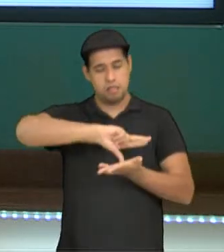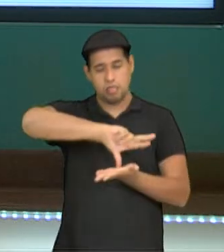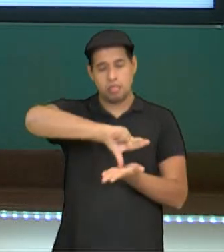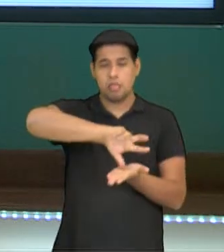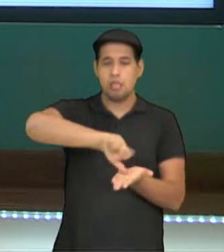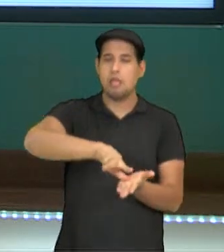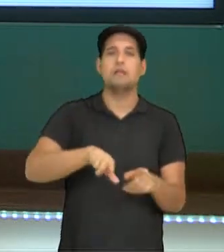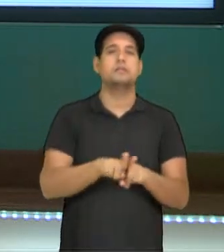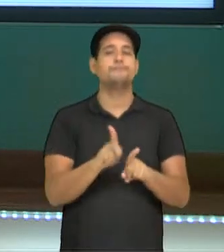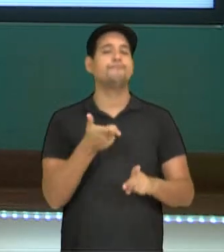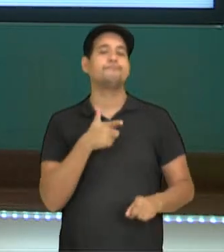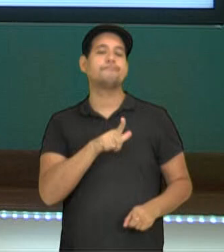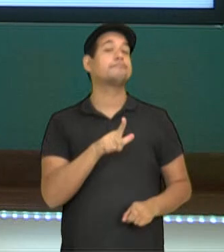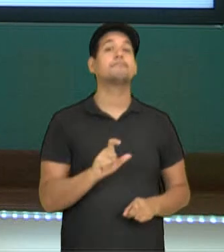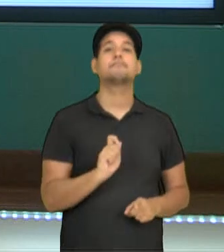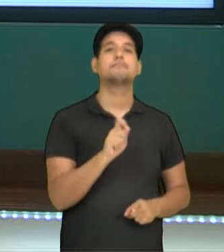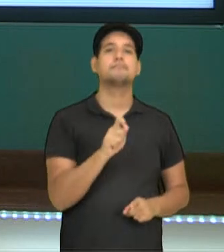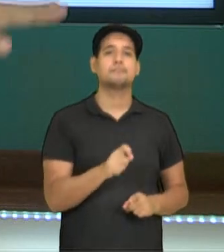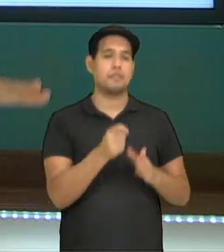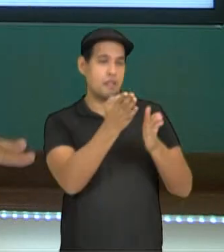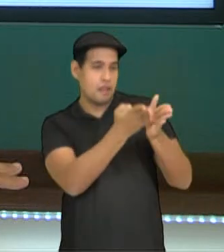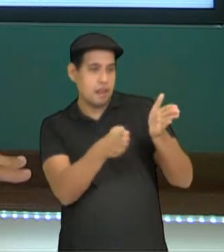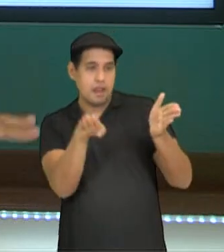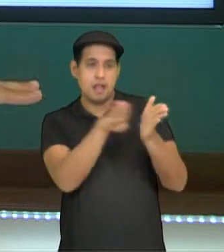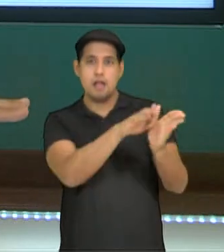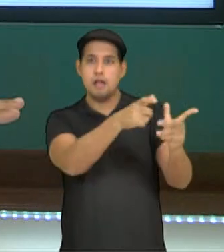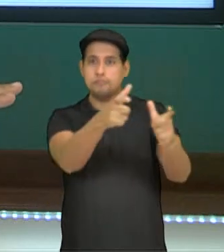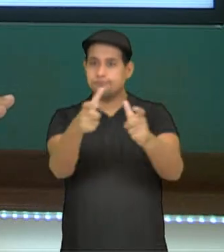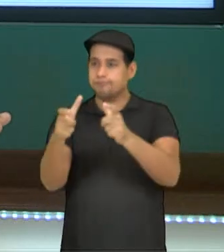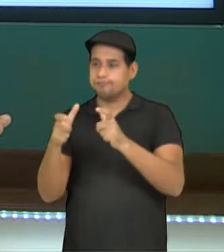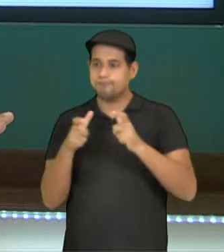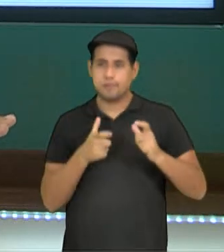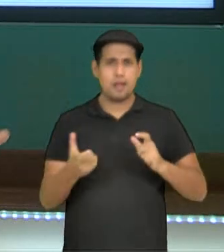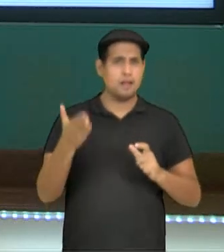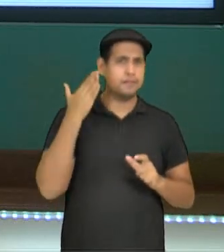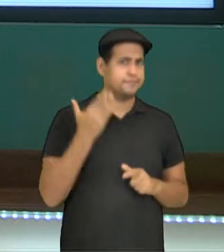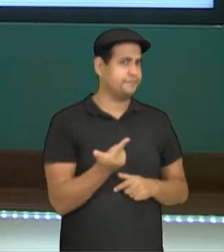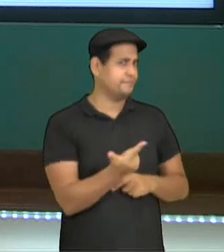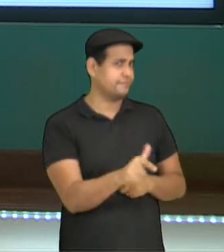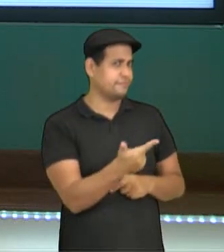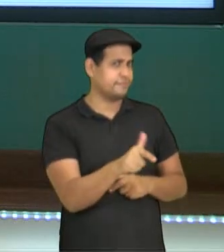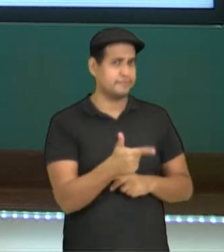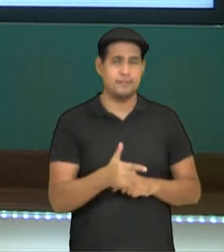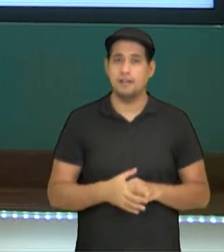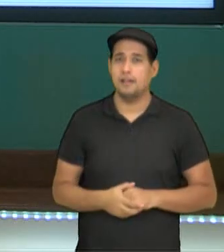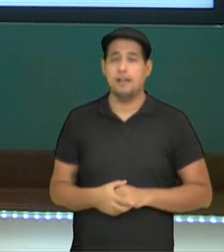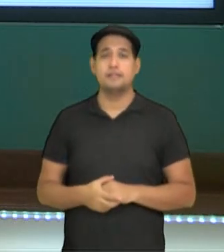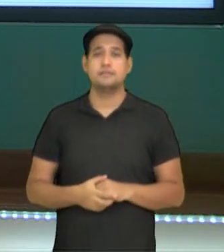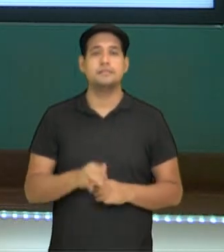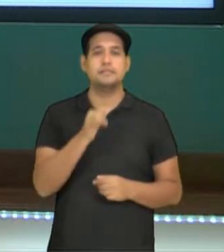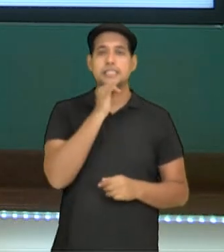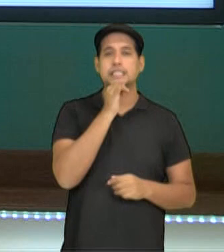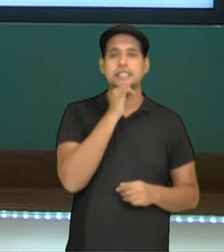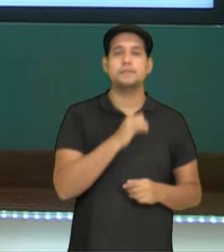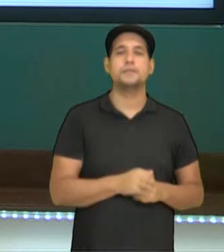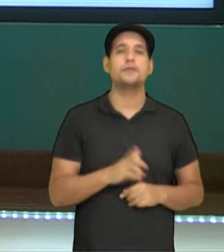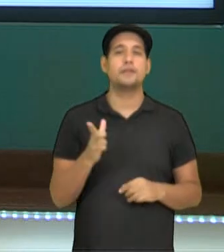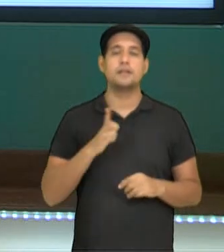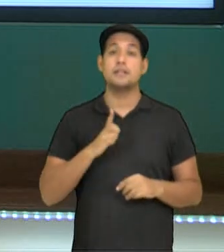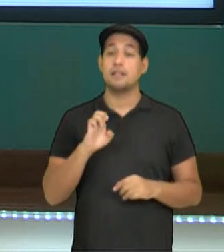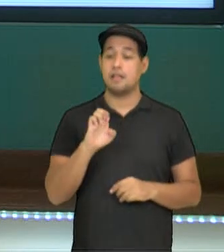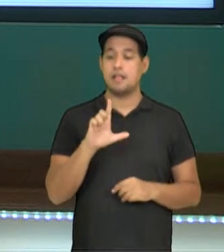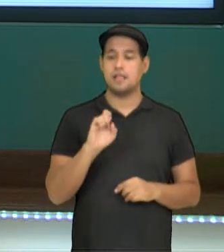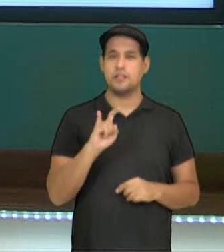diversificando e vai conseguindo chegar em lugares que antes não chegavam, como era na época que ele era